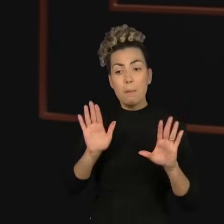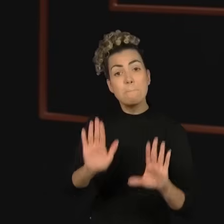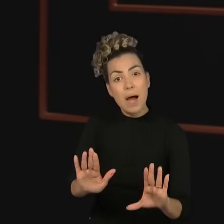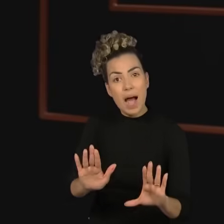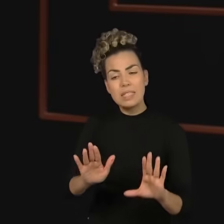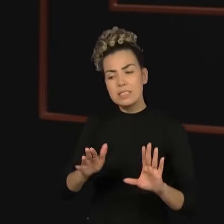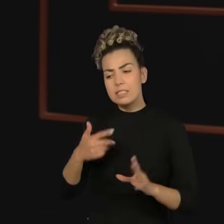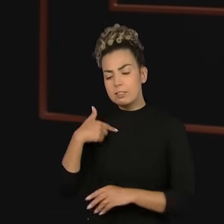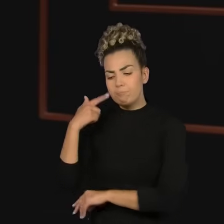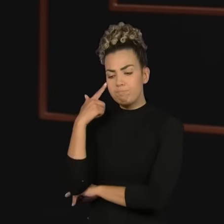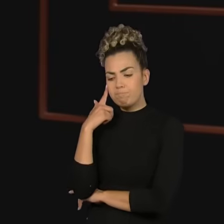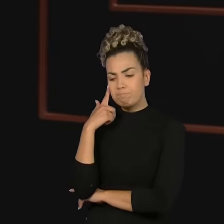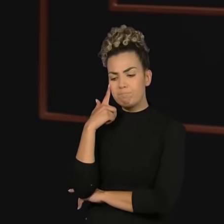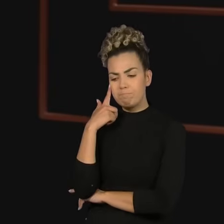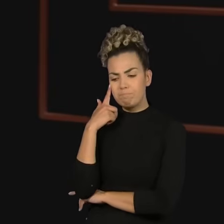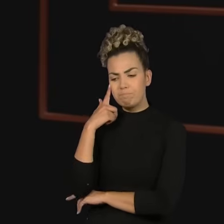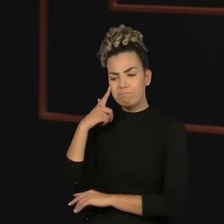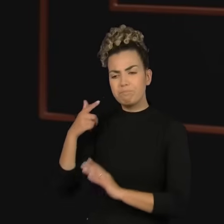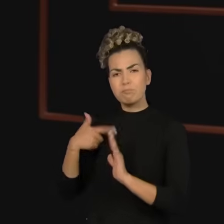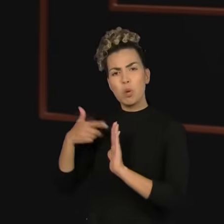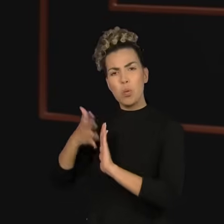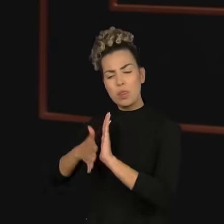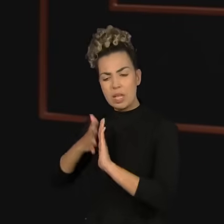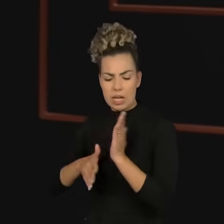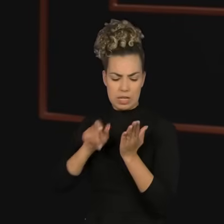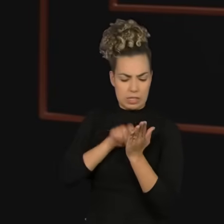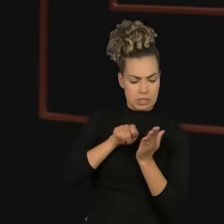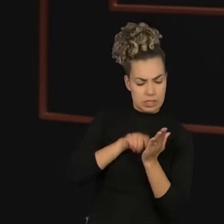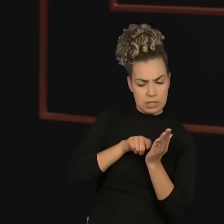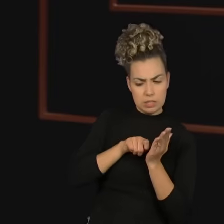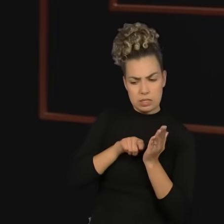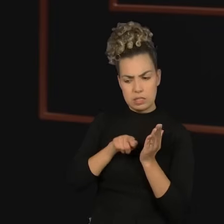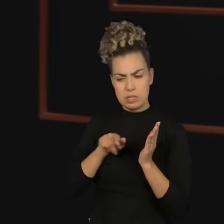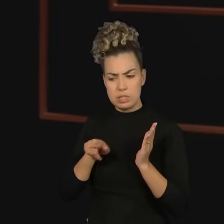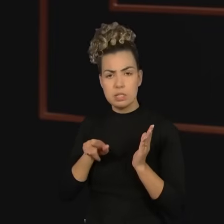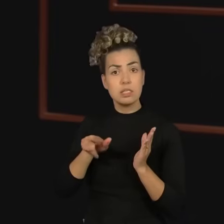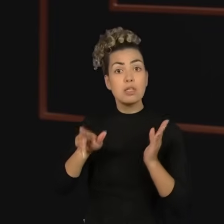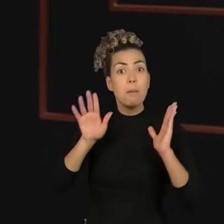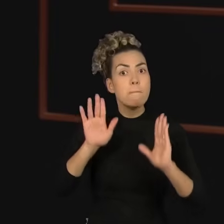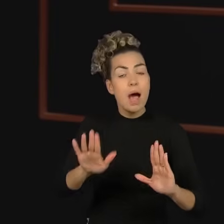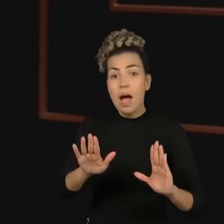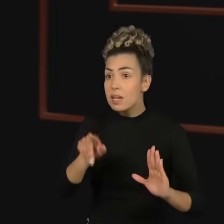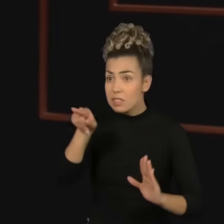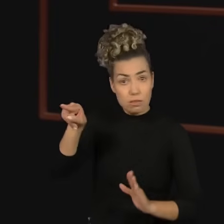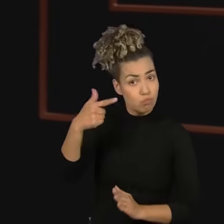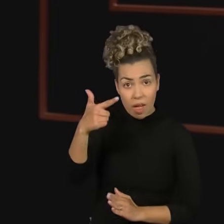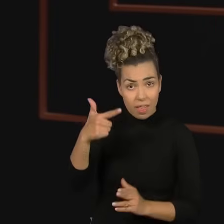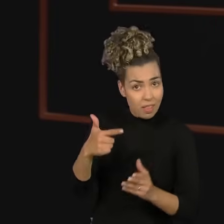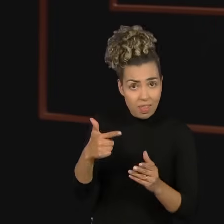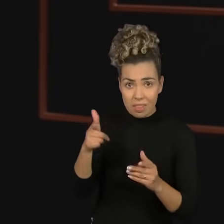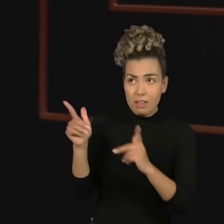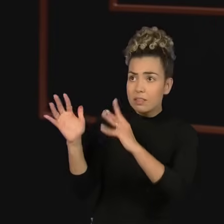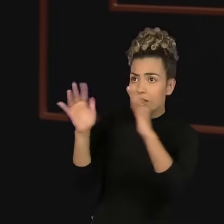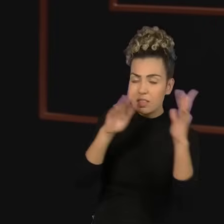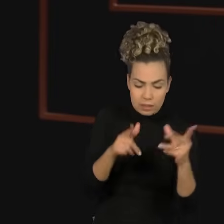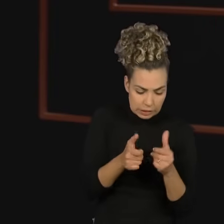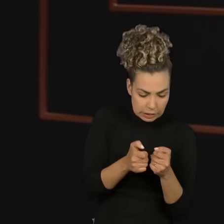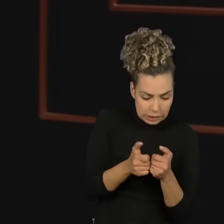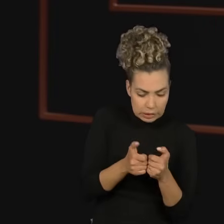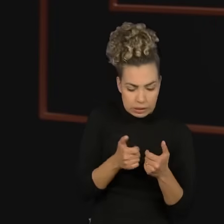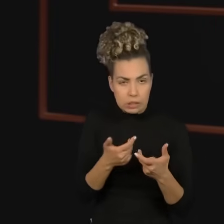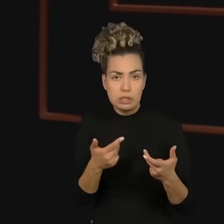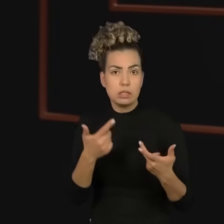não tem. E aí aconteceu uma mágica, ninguém tem um celular, ninguém segura o celular, ninguém fica olhando, a não ser a hora que